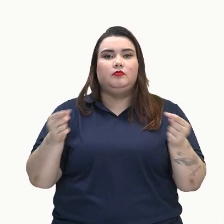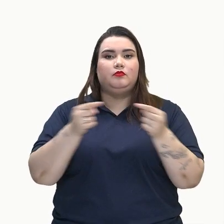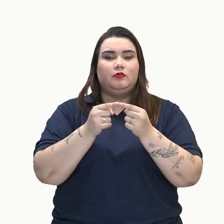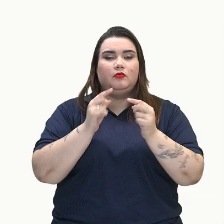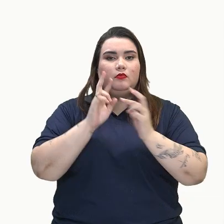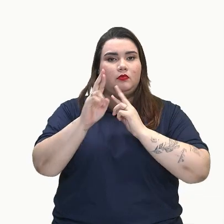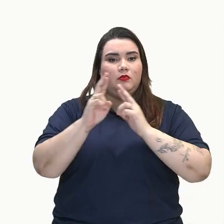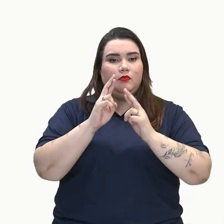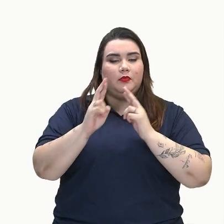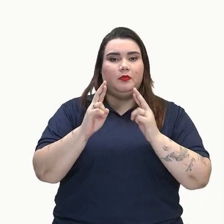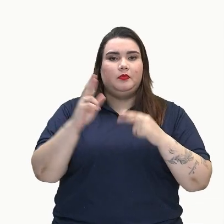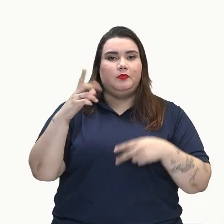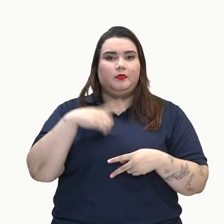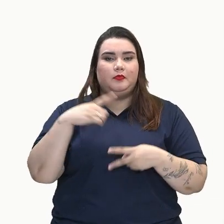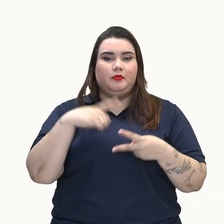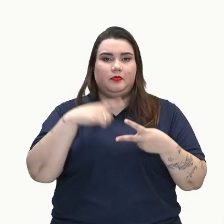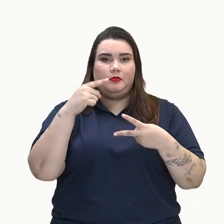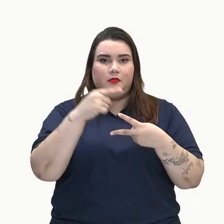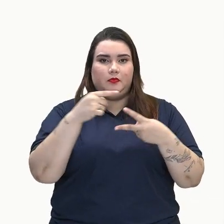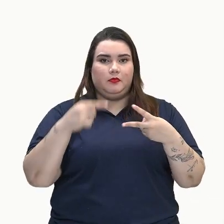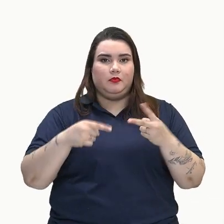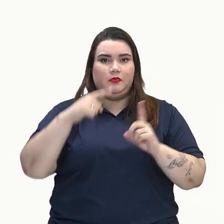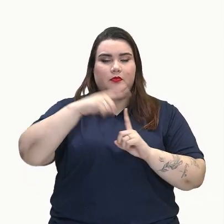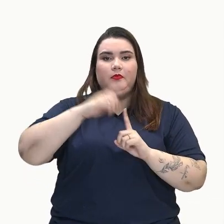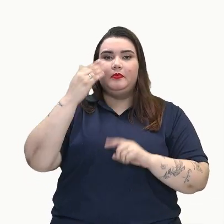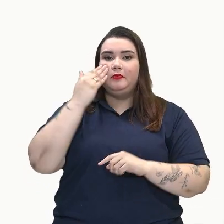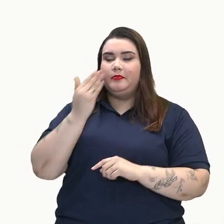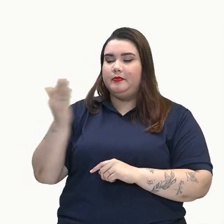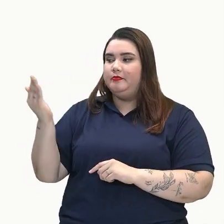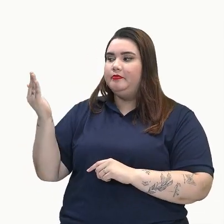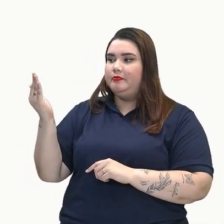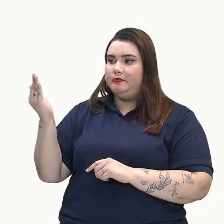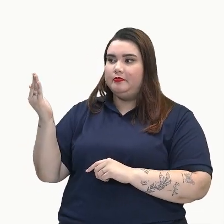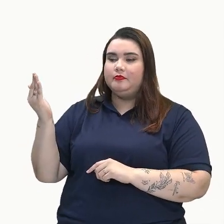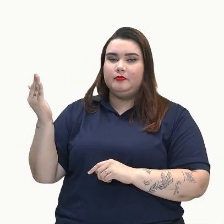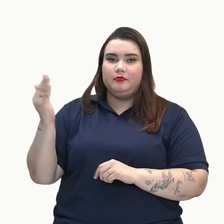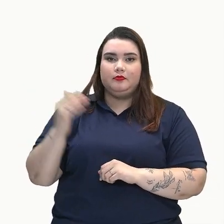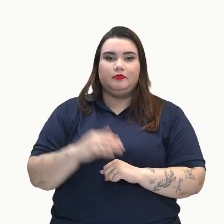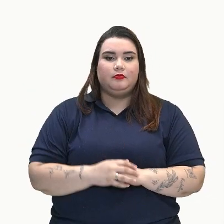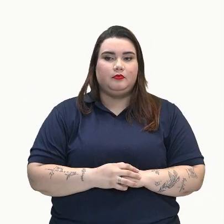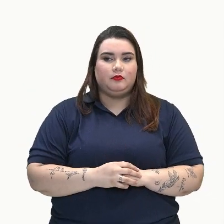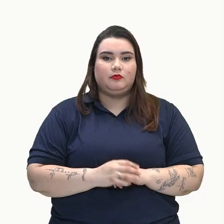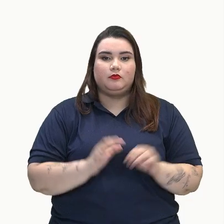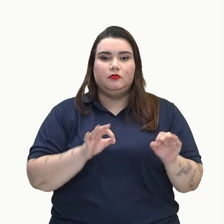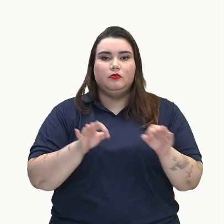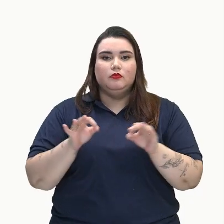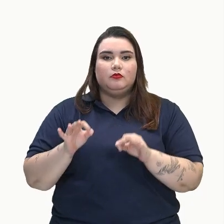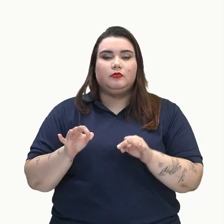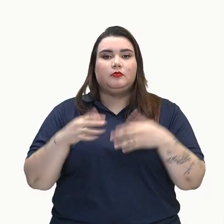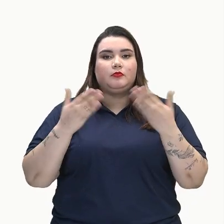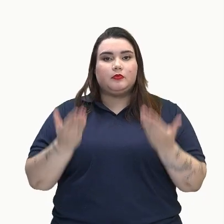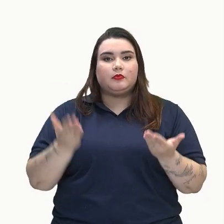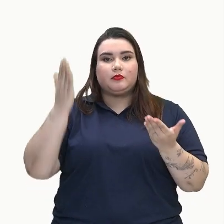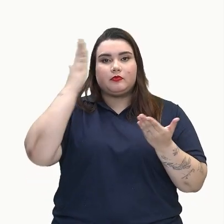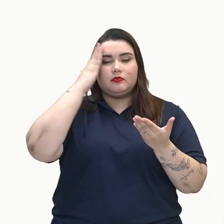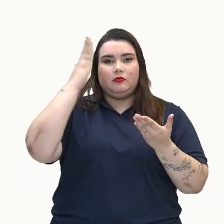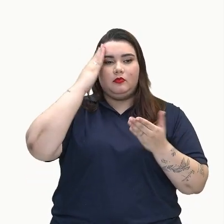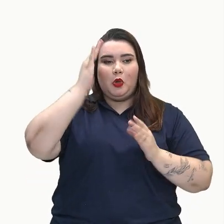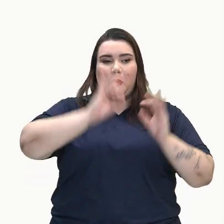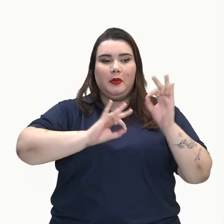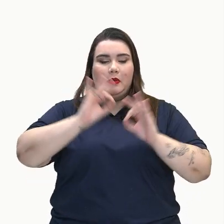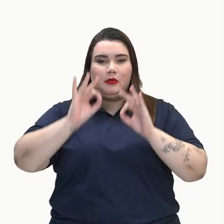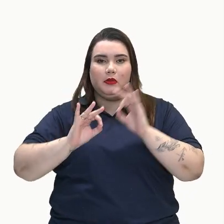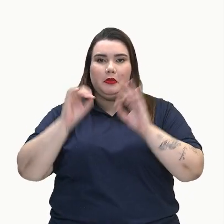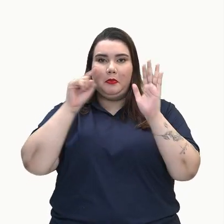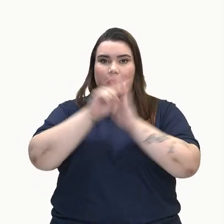entrevista, são de 2 tipos, abertas e fechadas. Nesse sentido, saber formular as